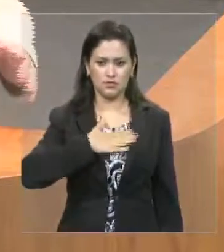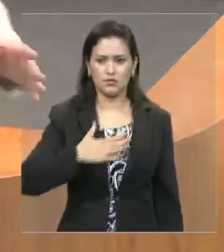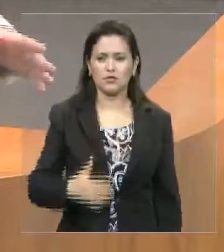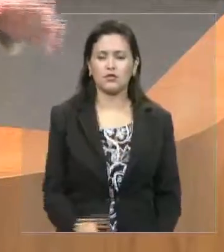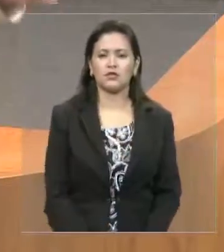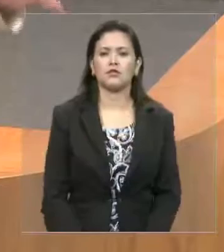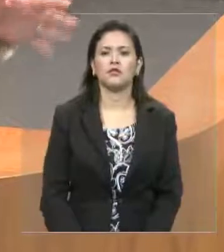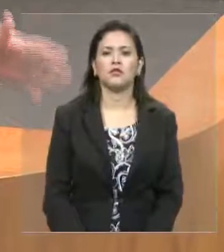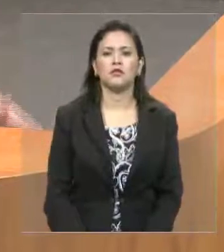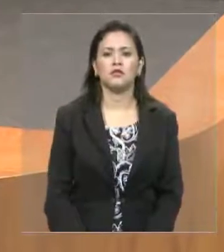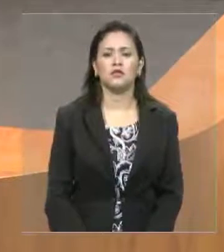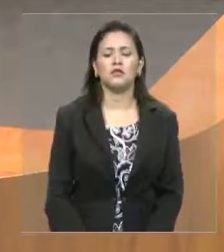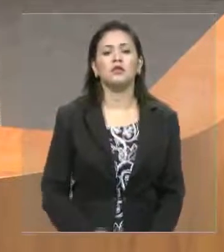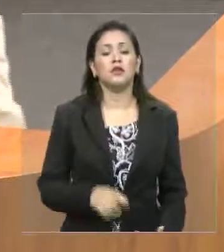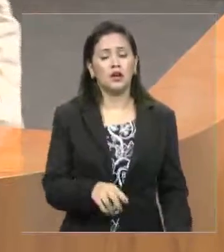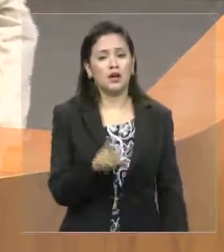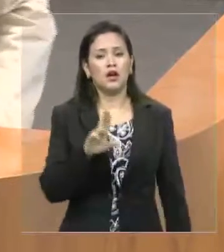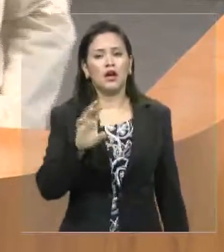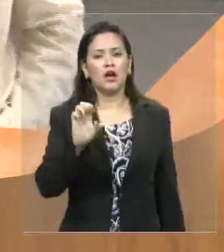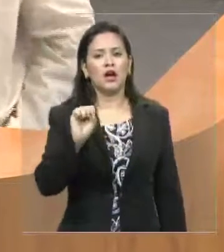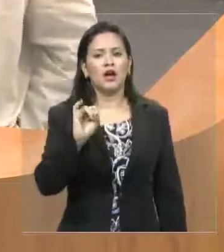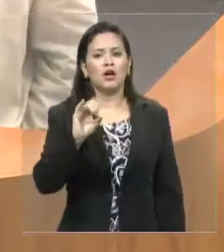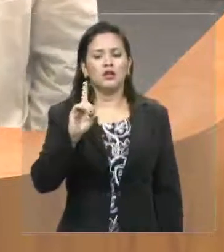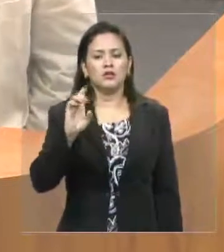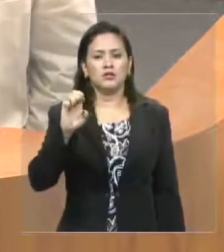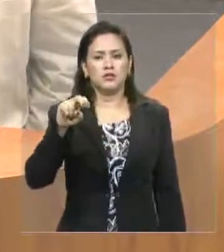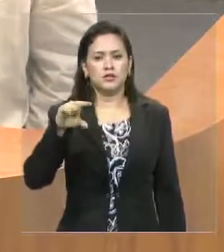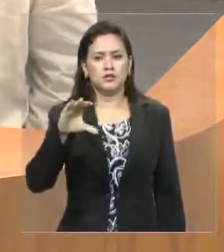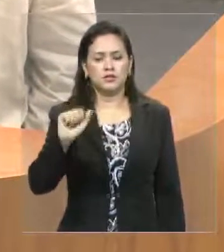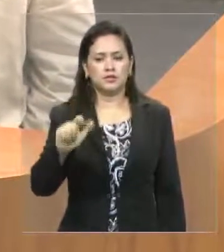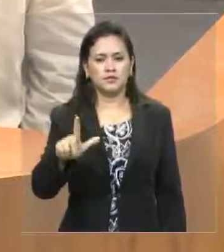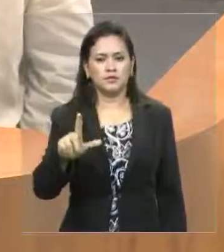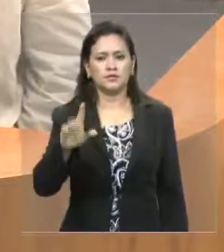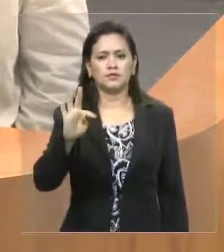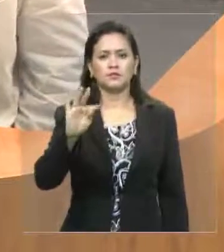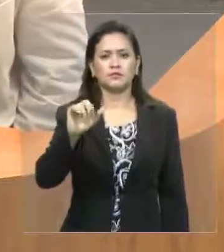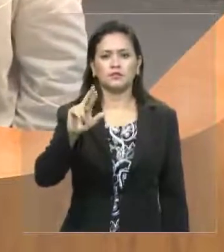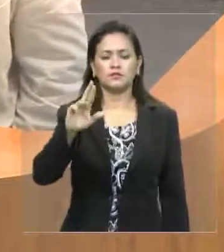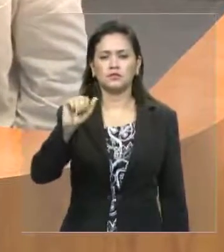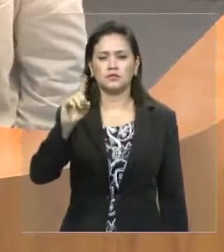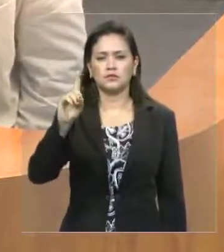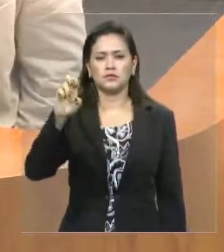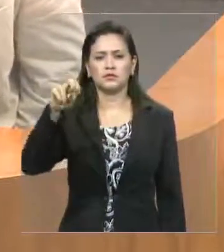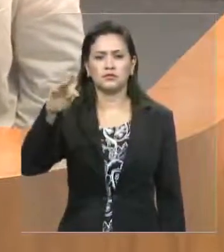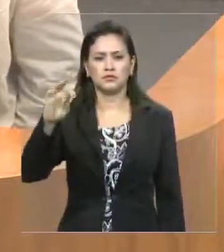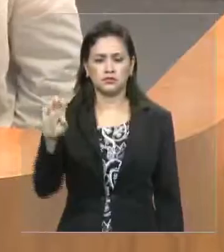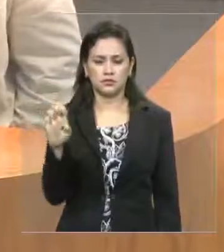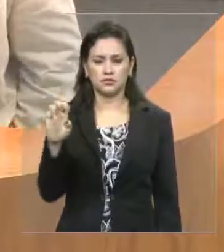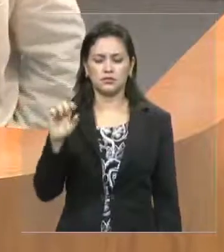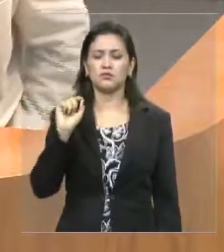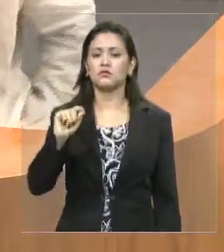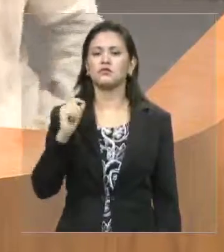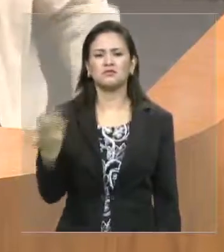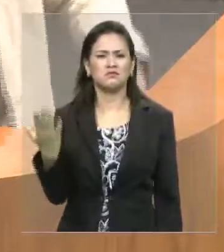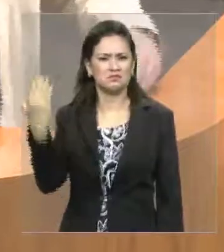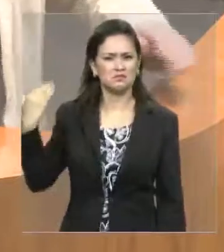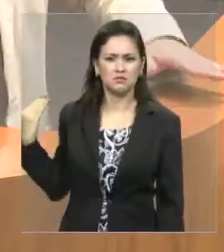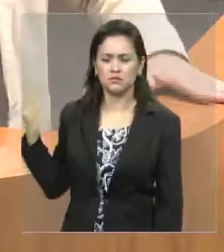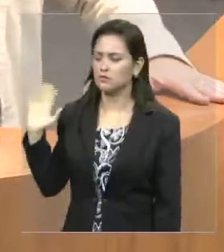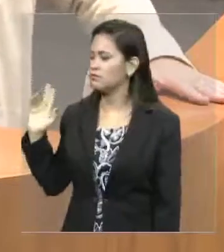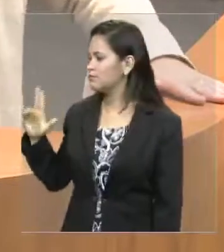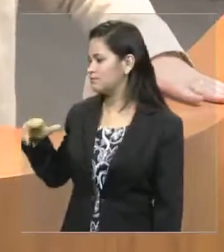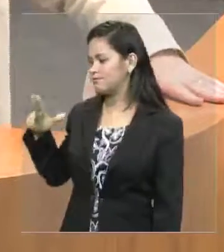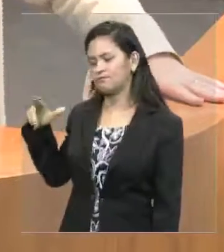Obra como a do Residencial Tiradentes, presidente, que também nunca recebeu, até